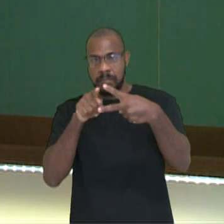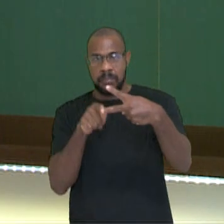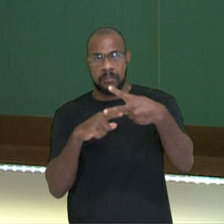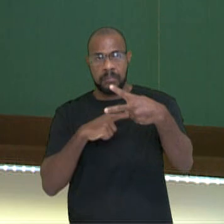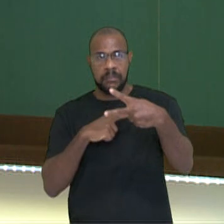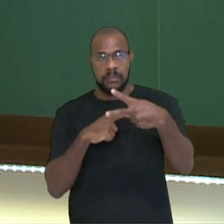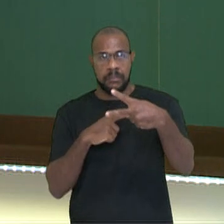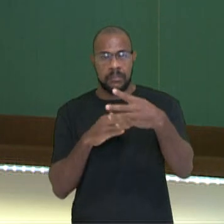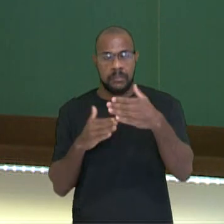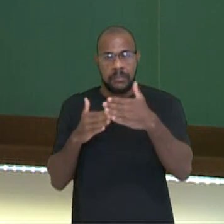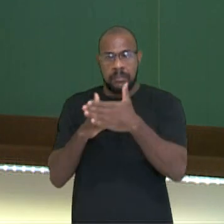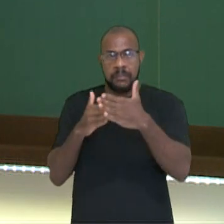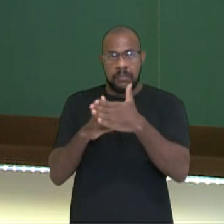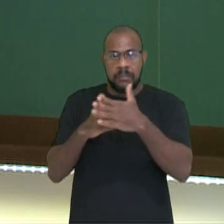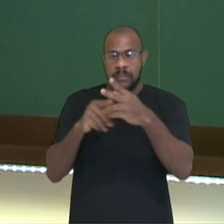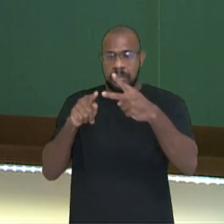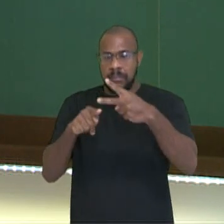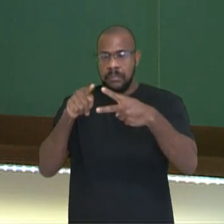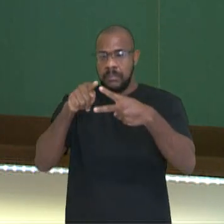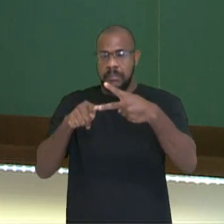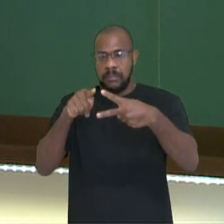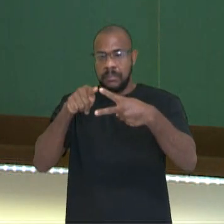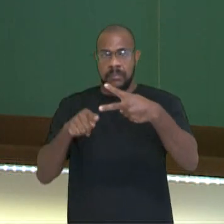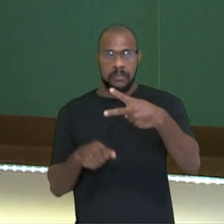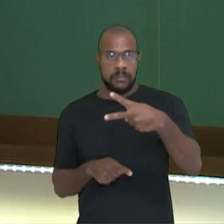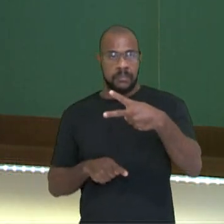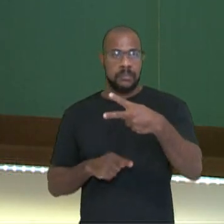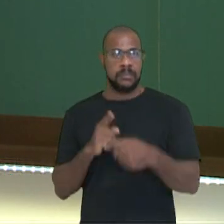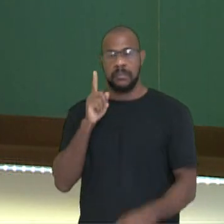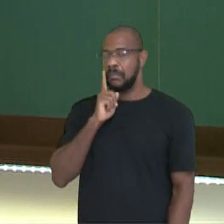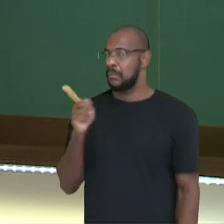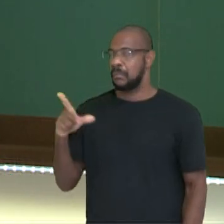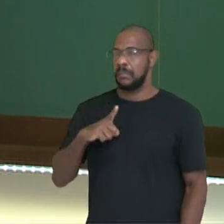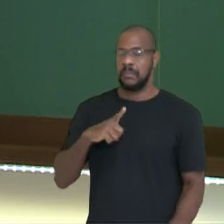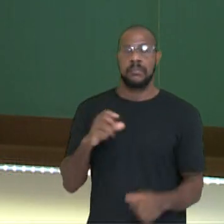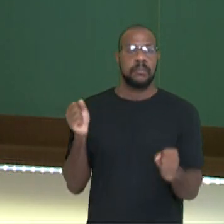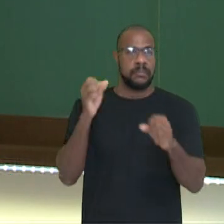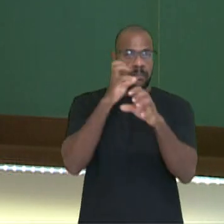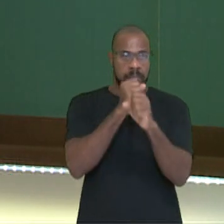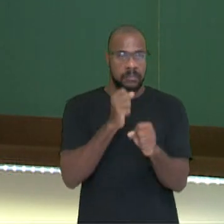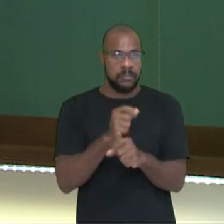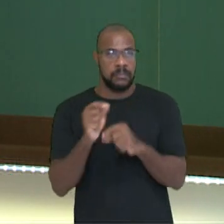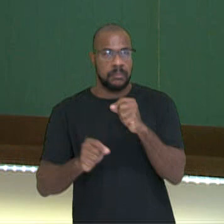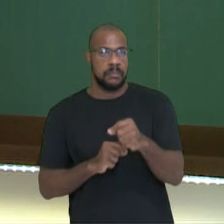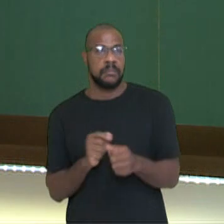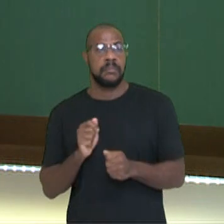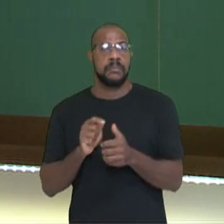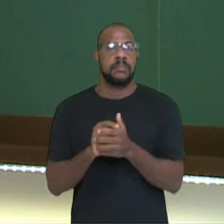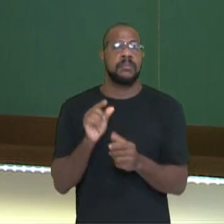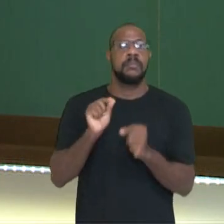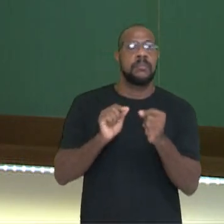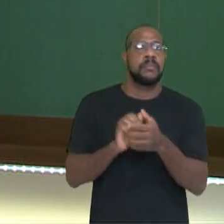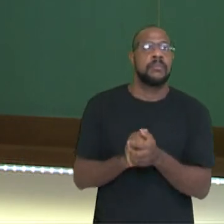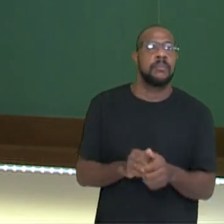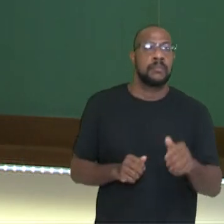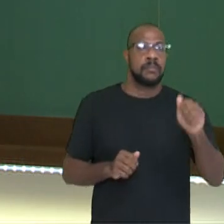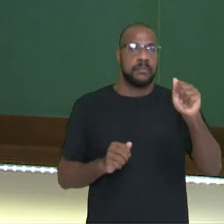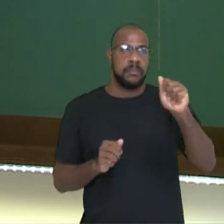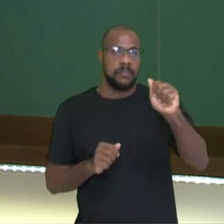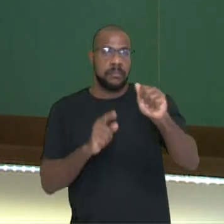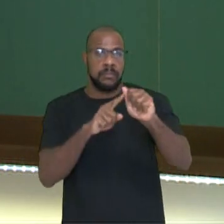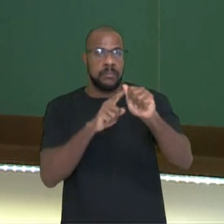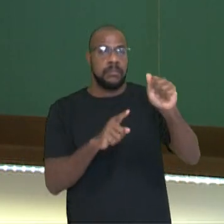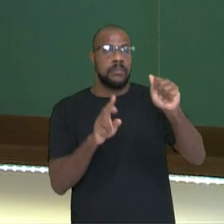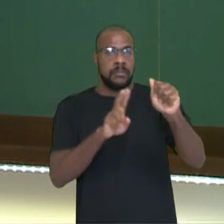que delimita ali, delimitado por um ângulo. E também podemos calcular a medida de um ângulo central usando